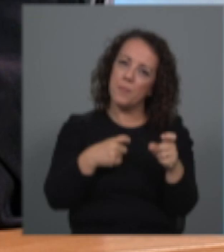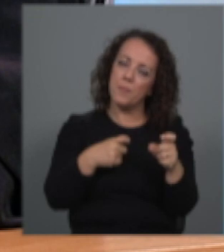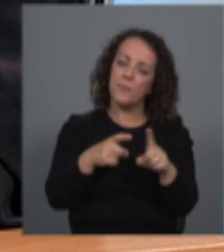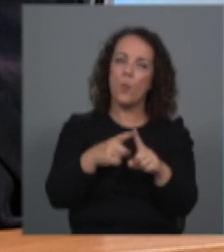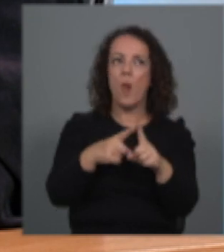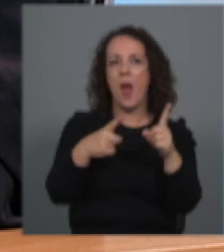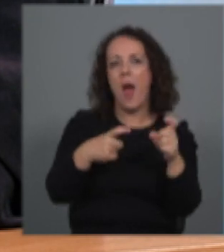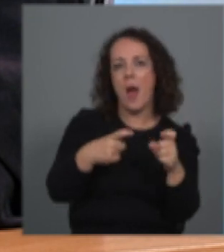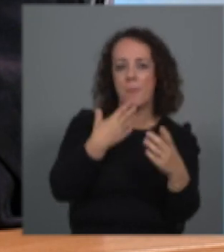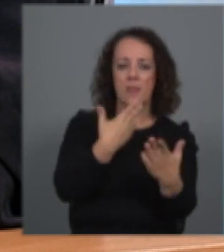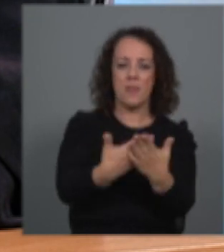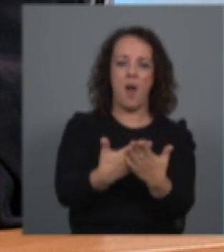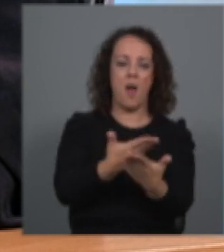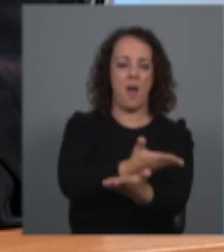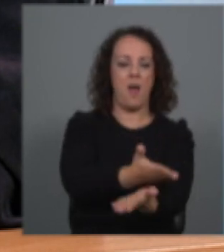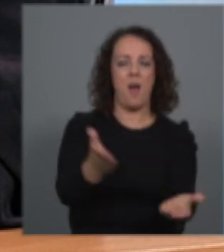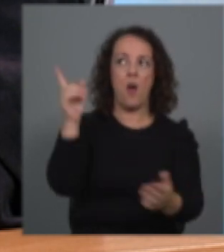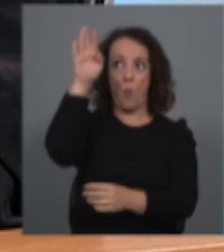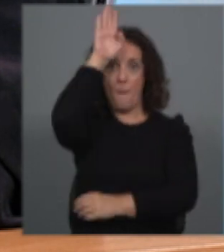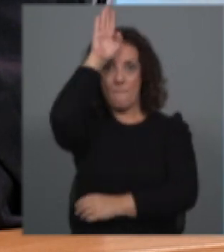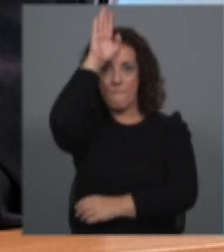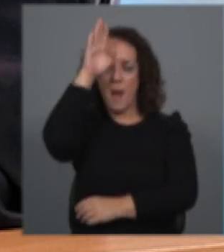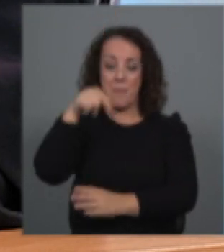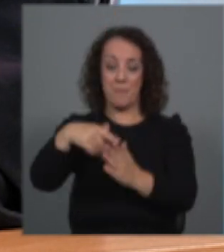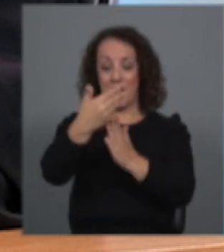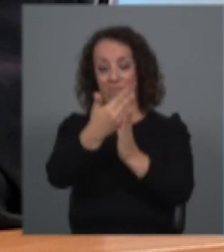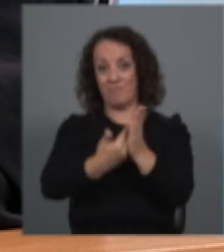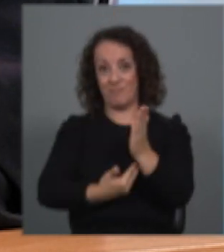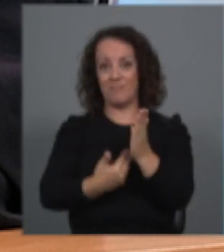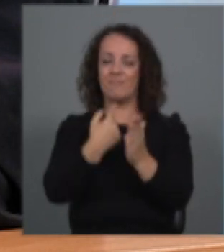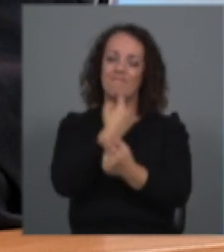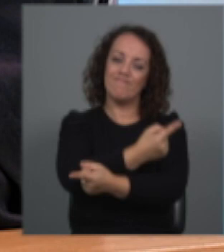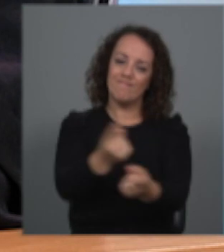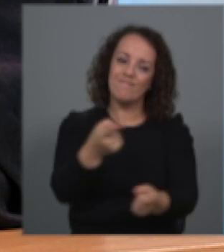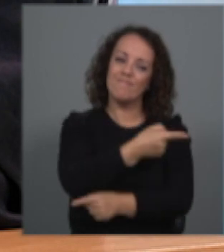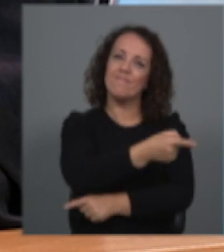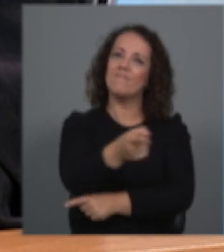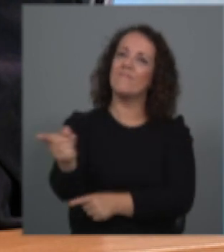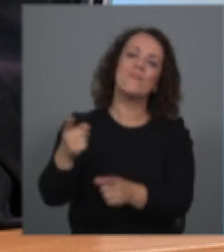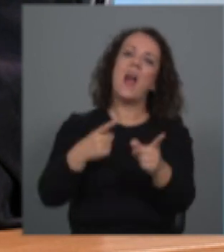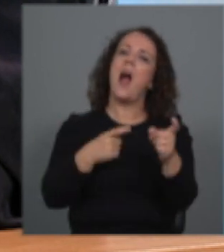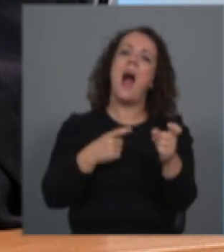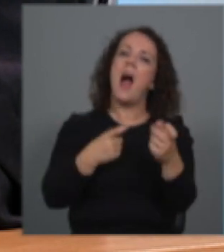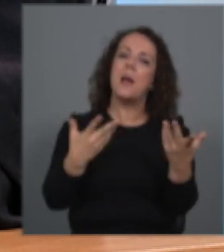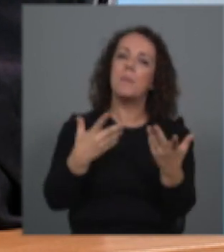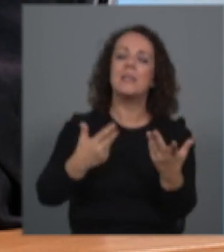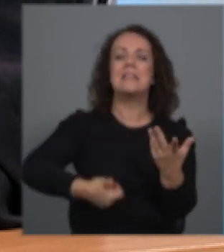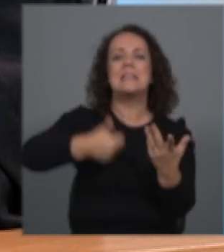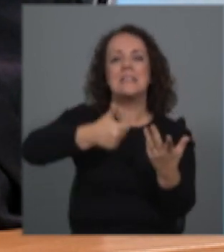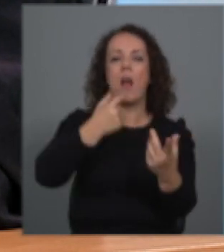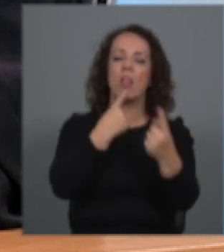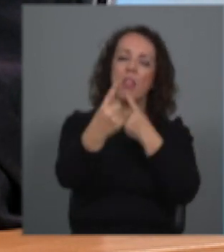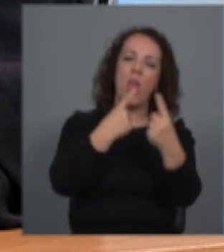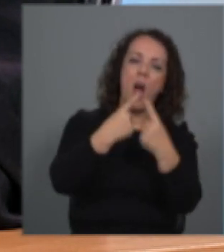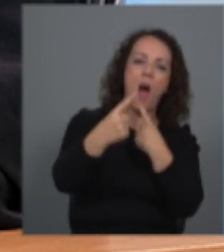para os filhos. O Papa convida na Fratelli Tutti a utilizar as armas do diálogo, da escuta, mais do